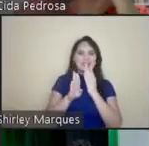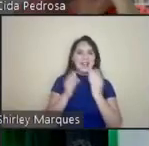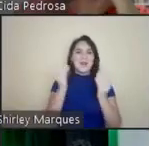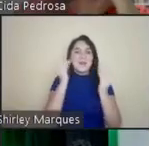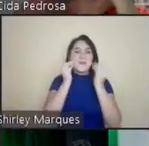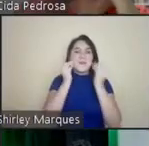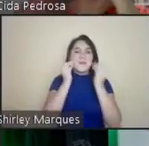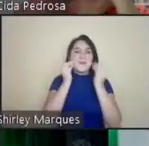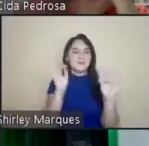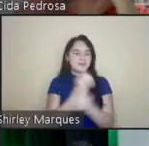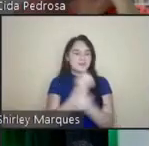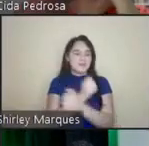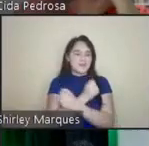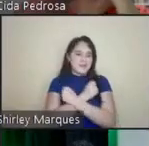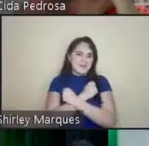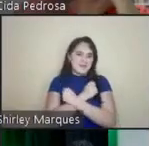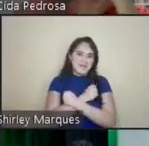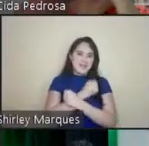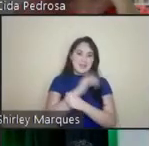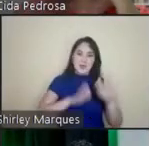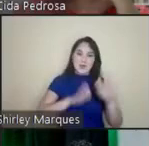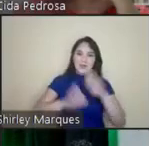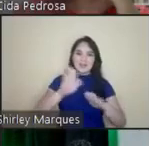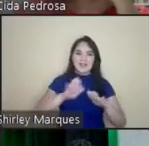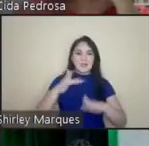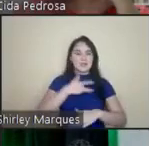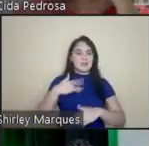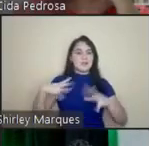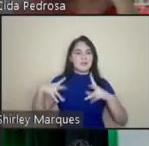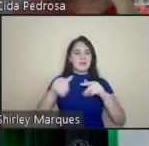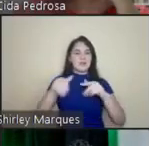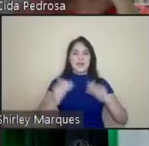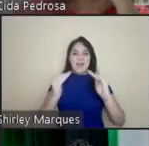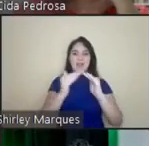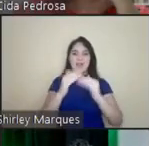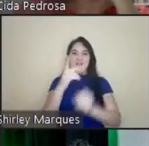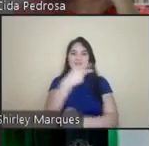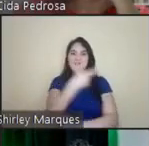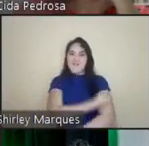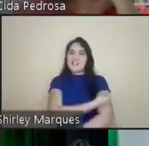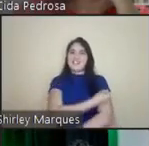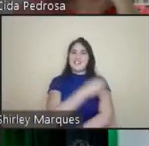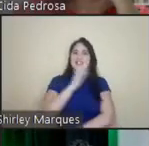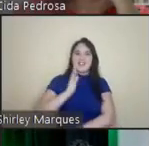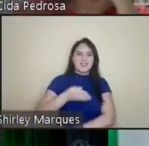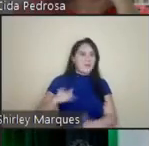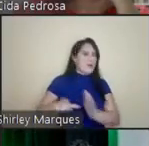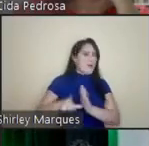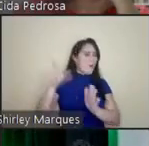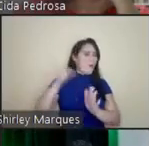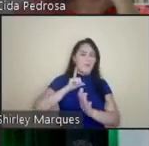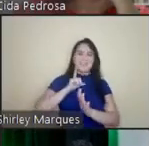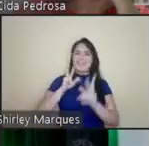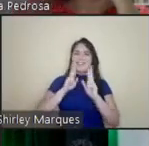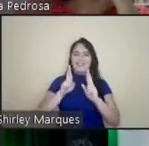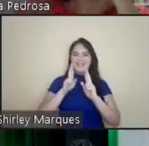cuidem, saúde, fiquem em casa, sorte, vacina já, vacina para ontem, meu amigo.